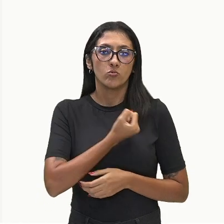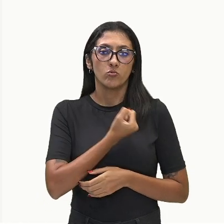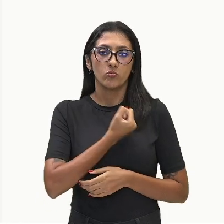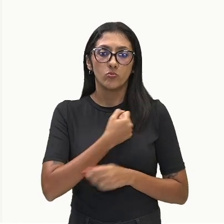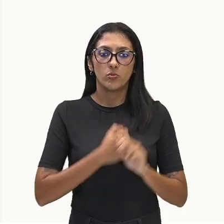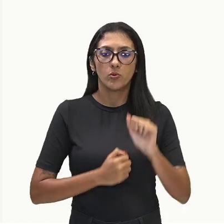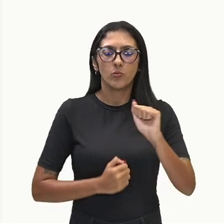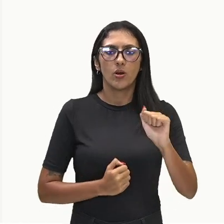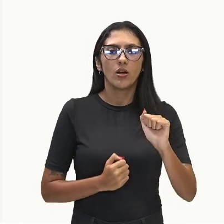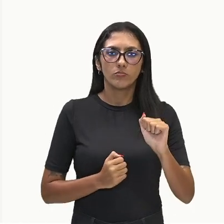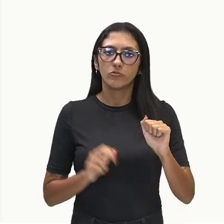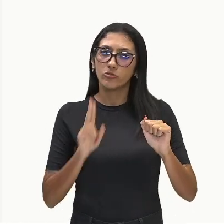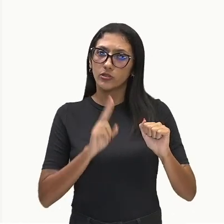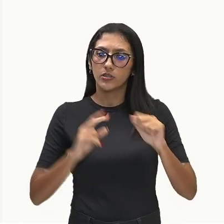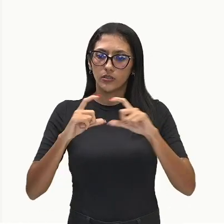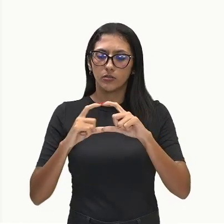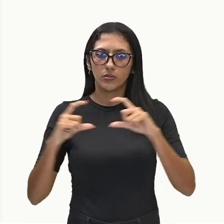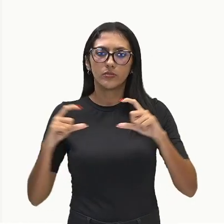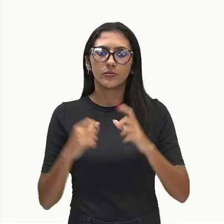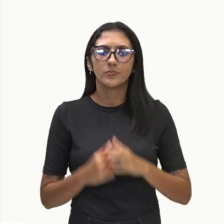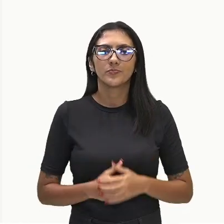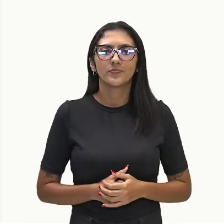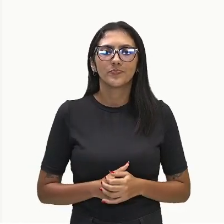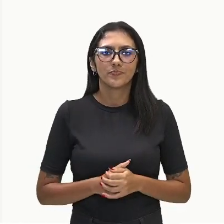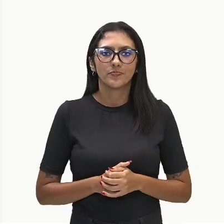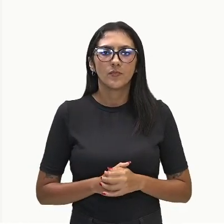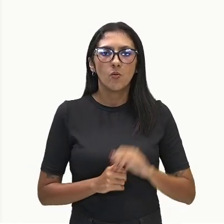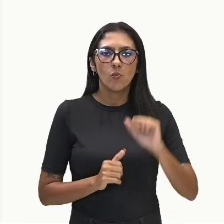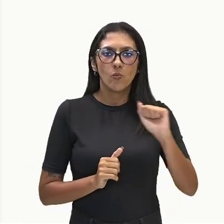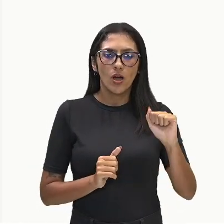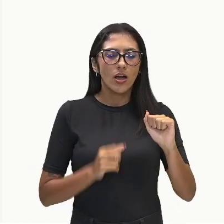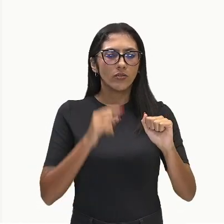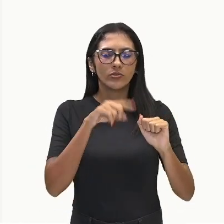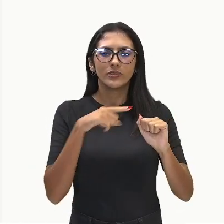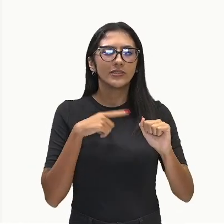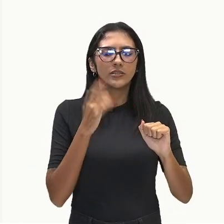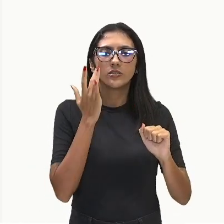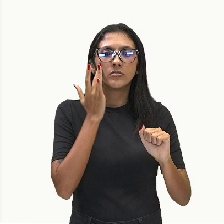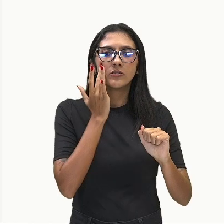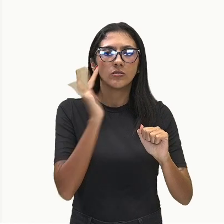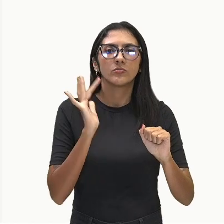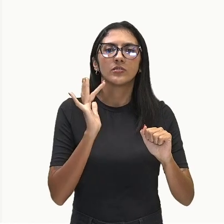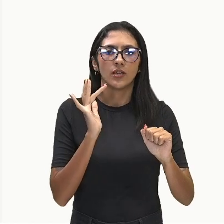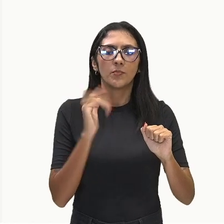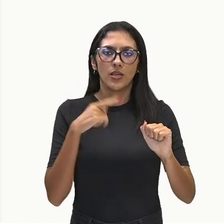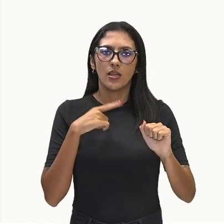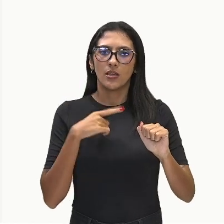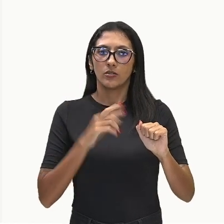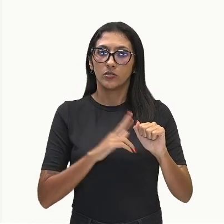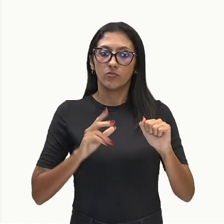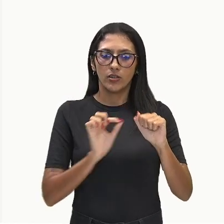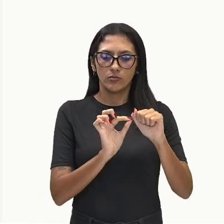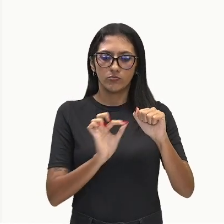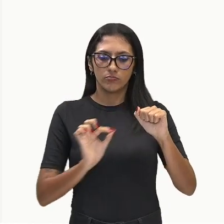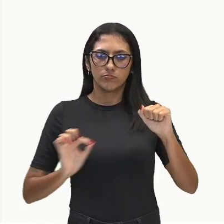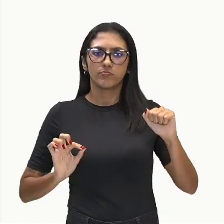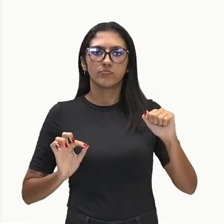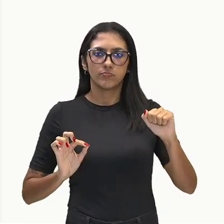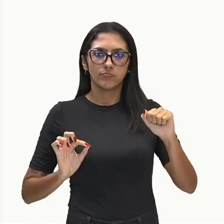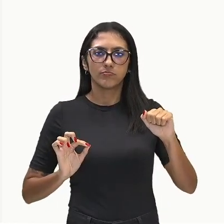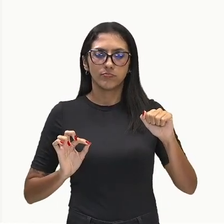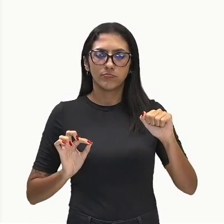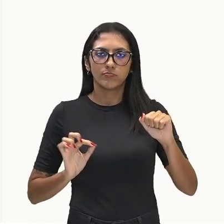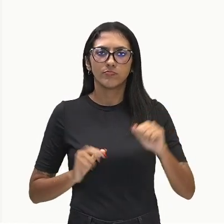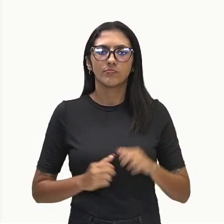Pitágoras. Vejam, a hipotenusa a gente ainda não sabe, é o lado aqui que está oposto ao ângulo reto, ao ângulo de